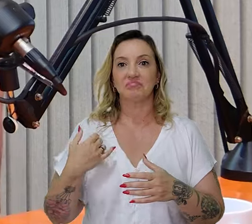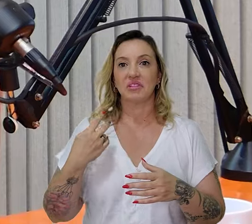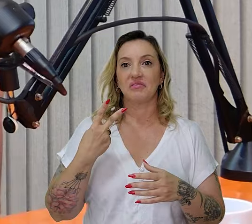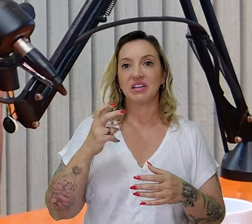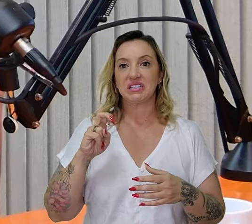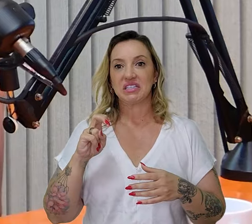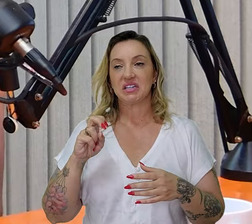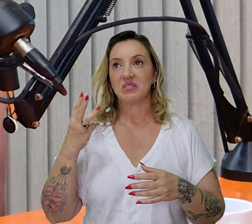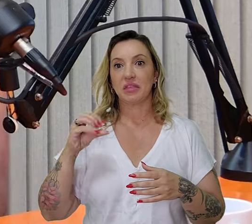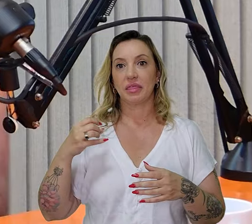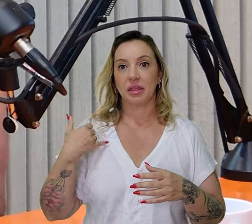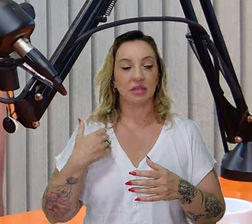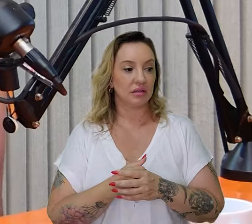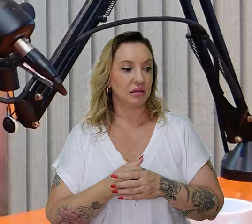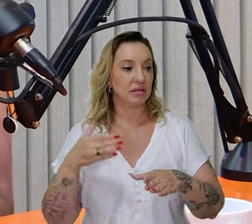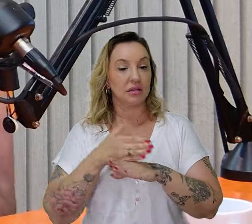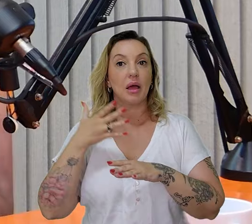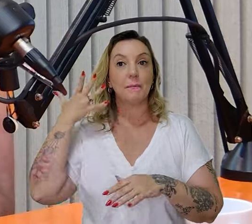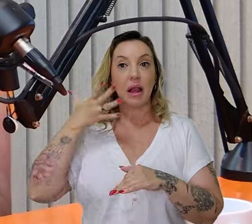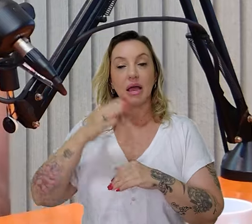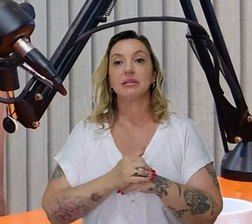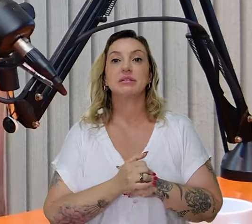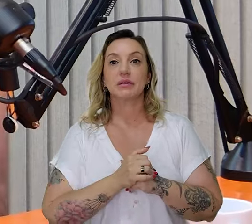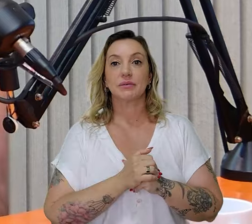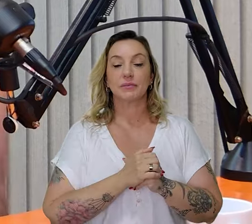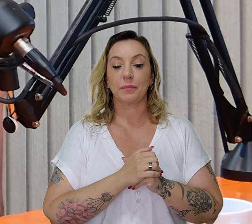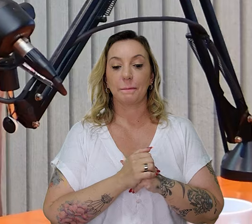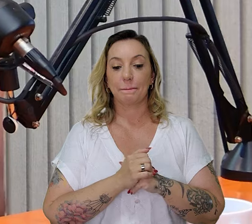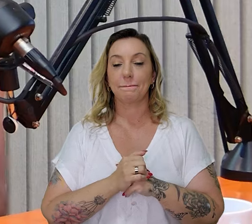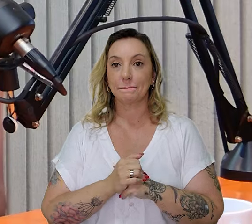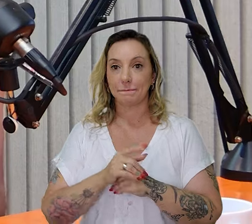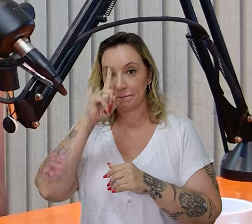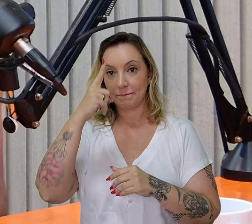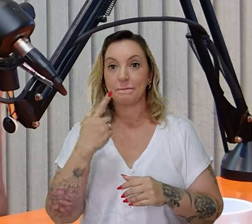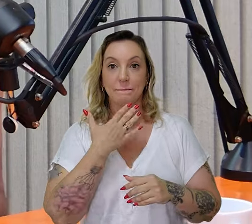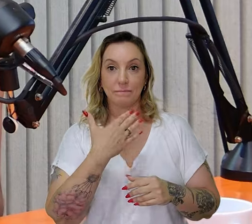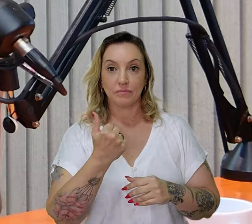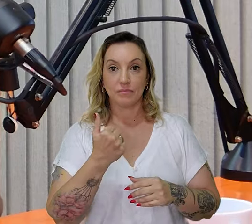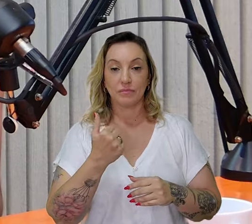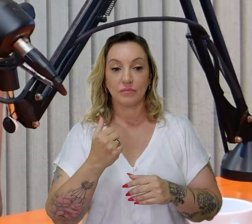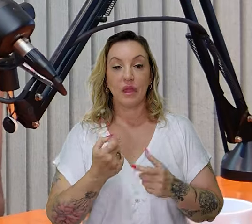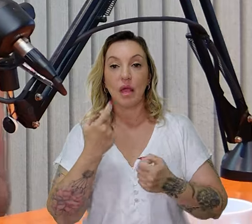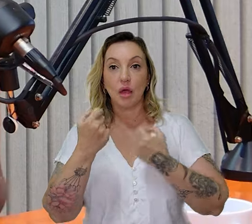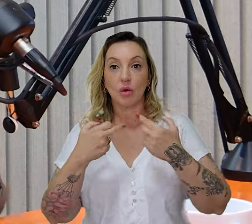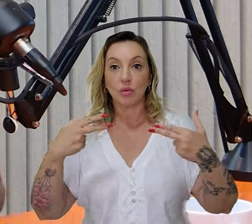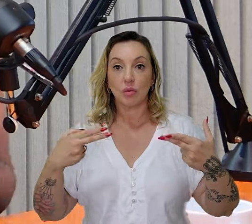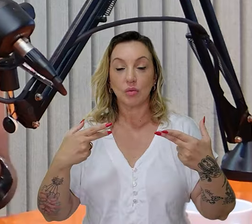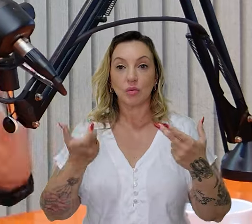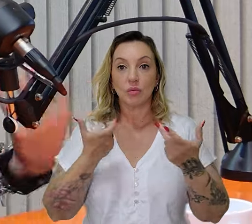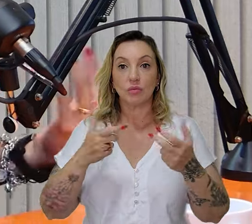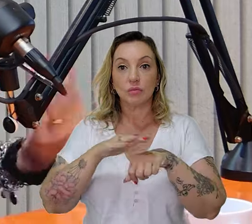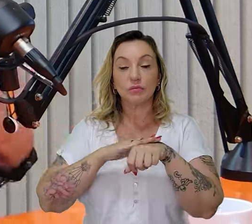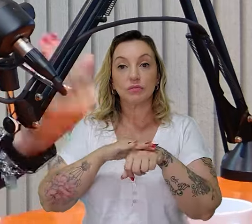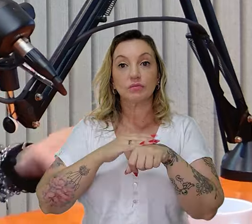tido acesso à palestra Uhum E eles tinham me chamado assim Carol tem umas coisas aqui que a gente queria conversar com você porque s é